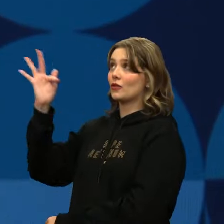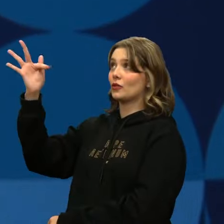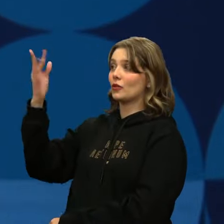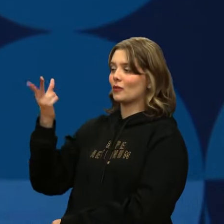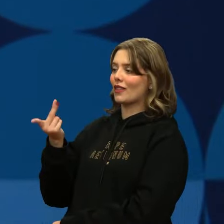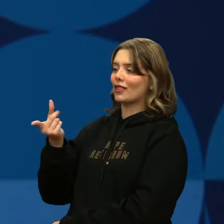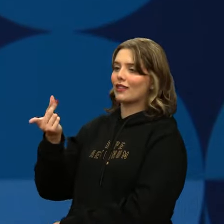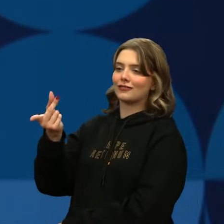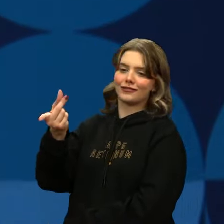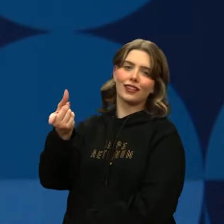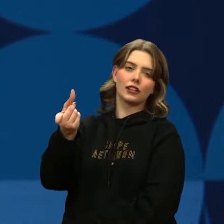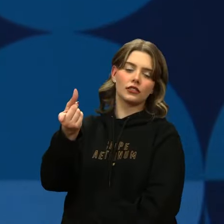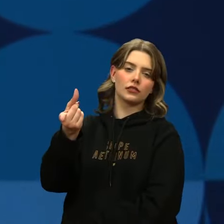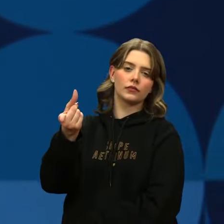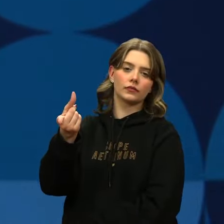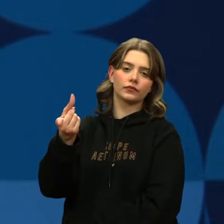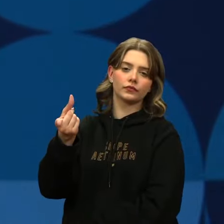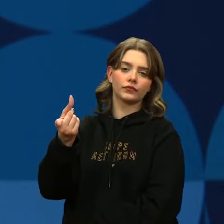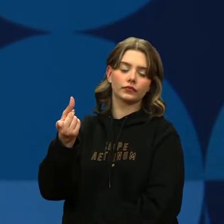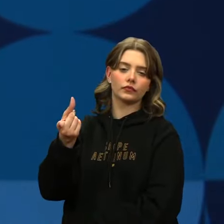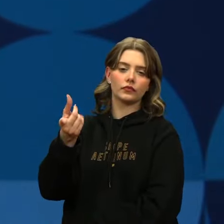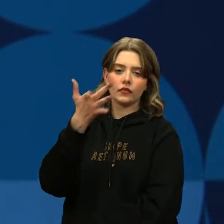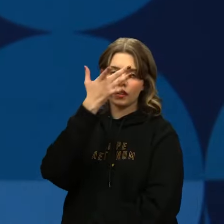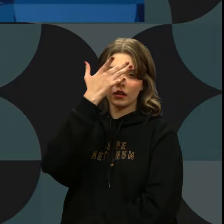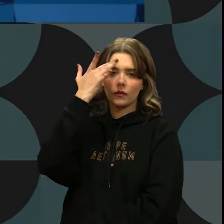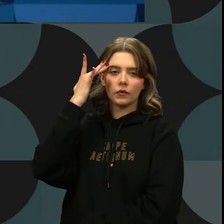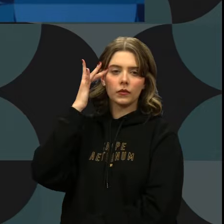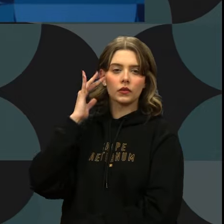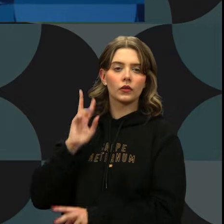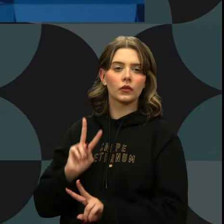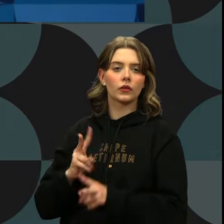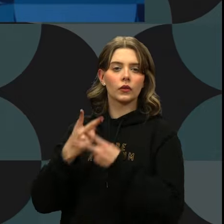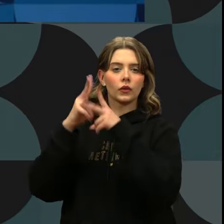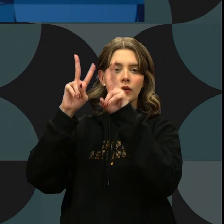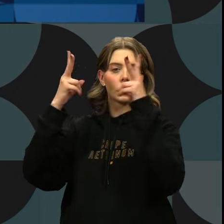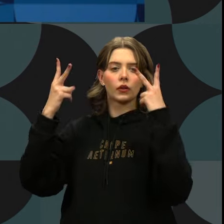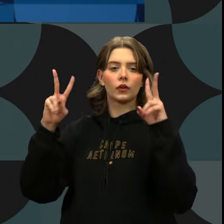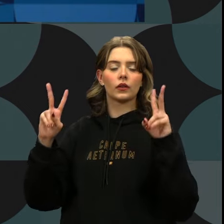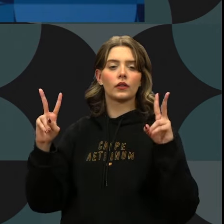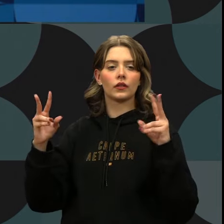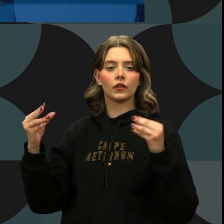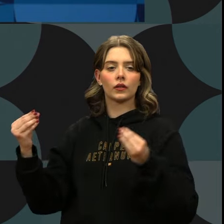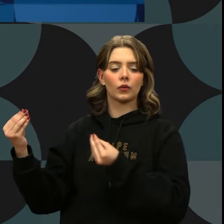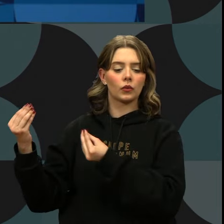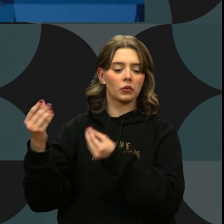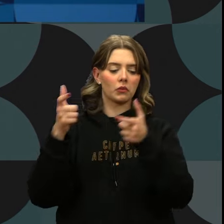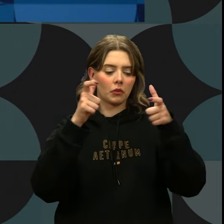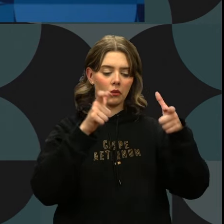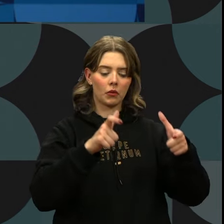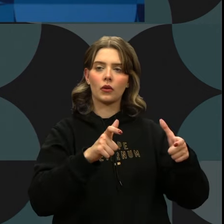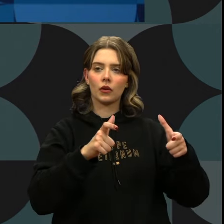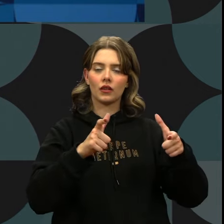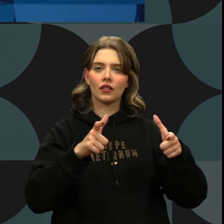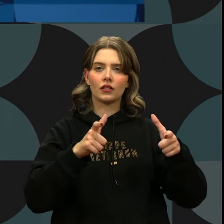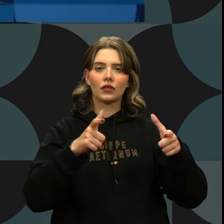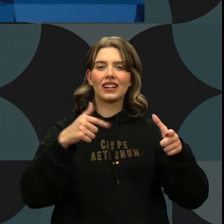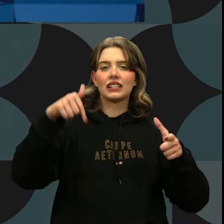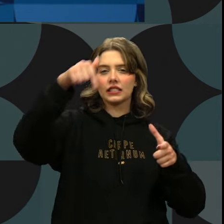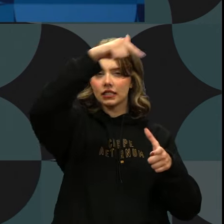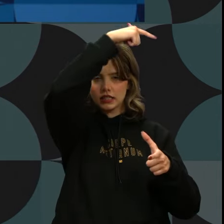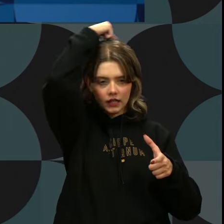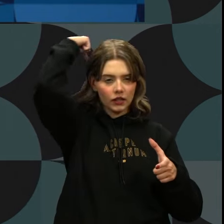Bíblia fala: ao vencedor, farei com que seja uma coluna no santuário do meu Deus,